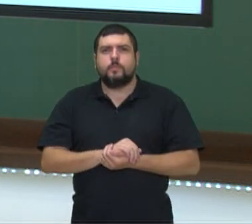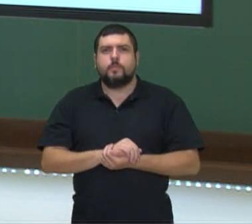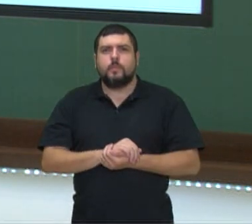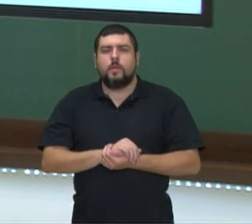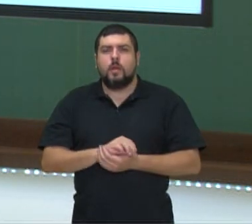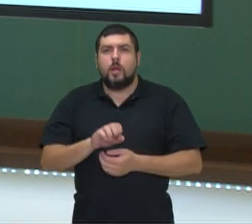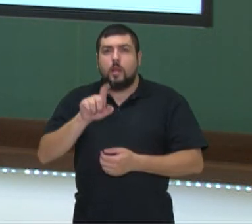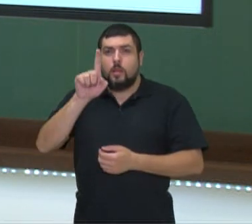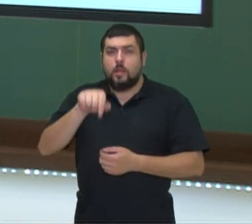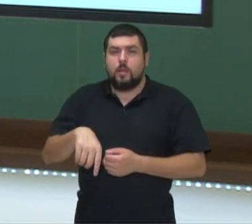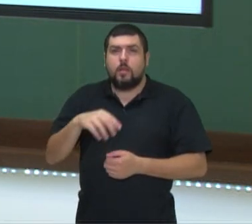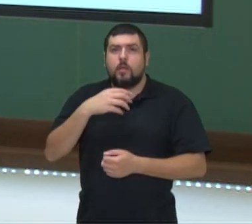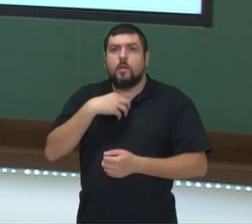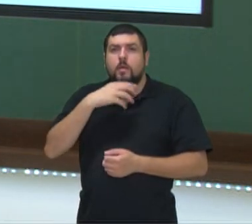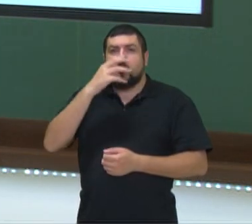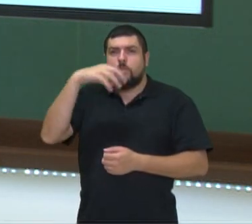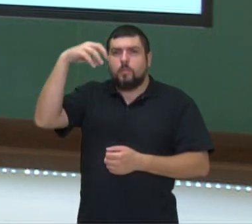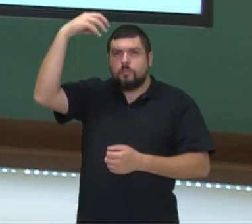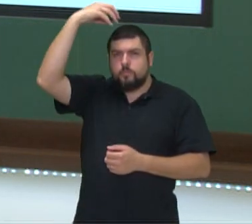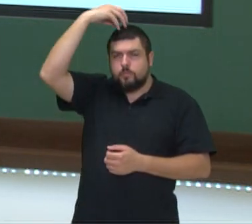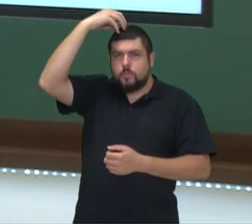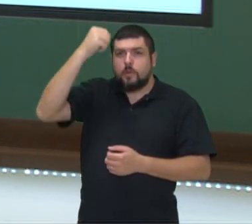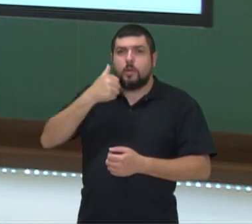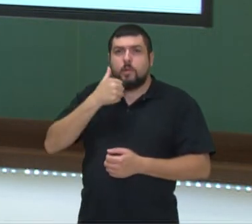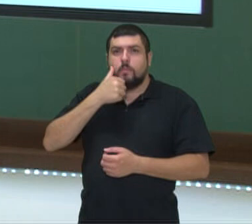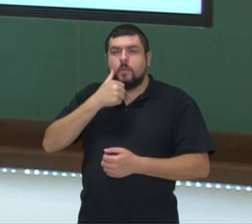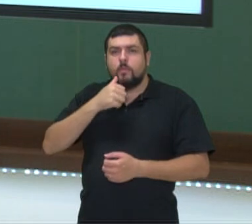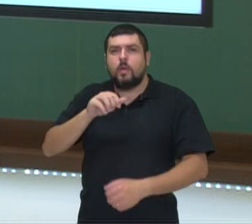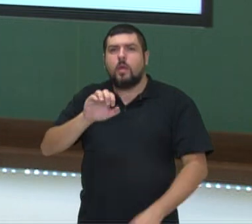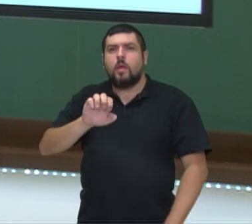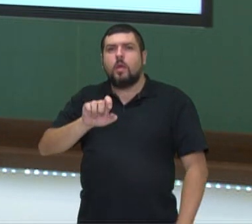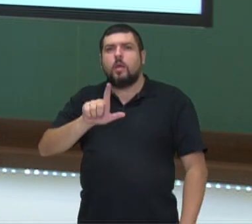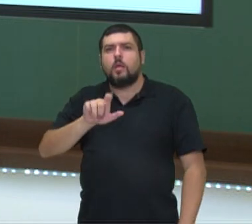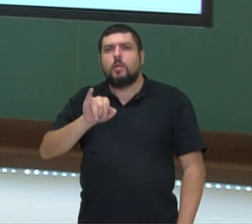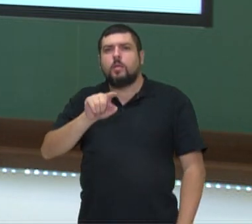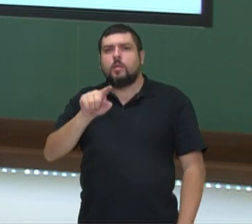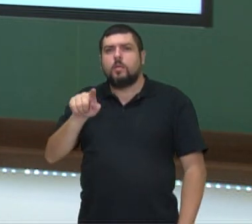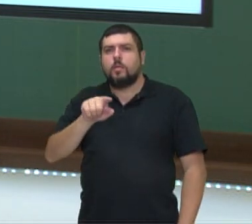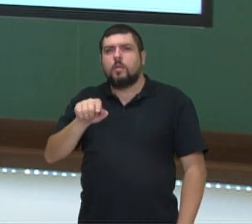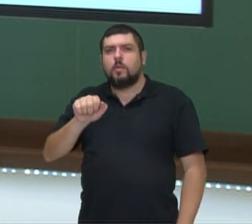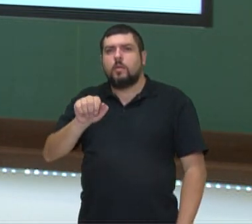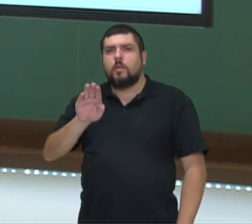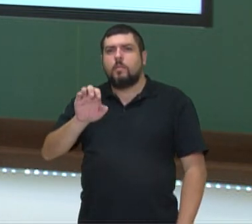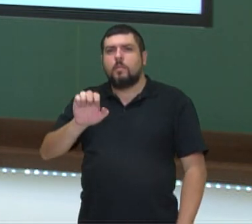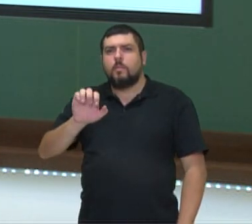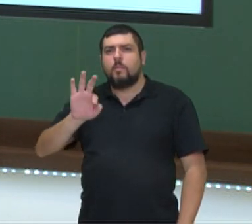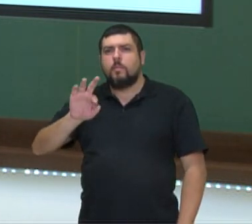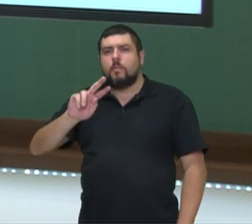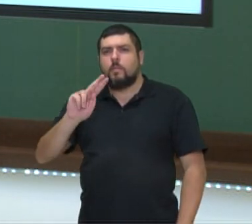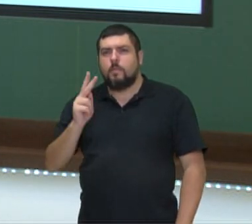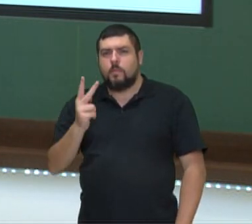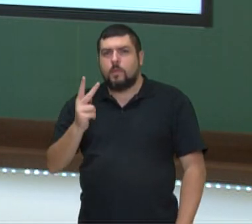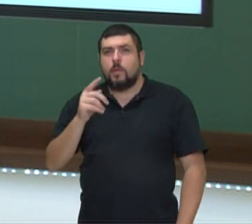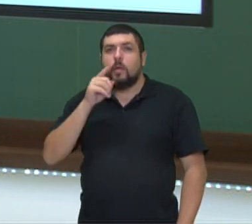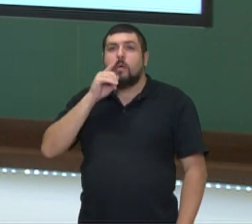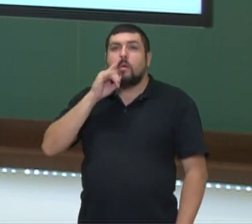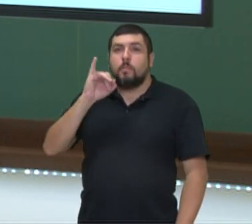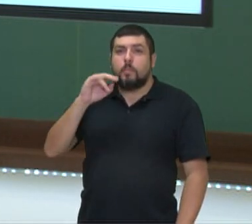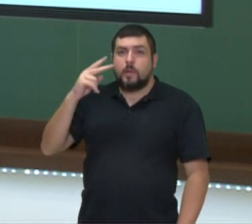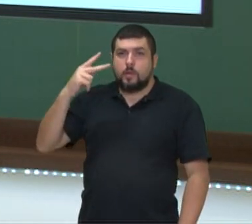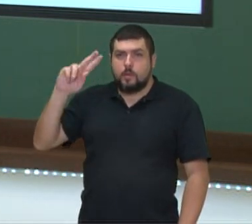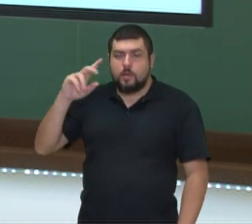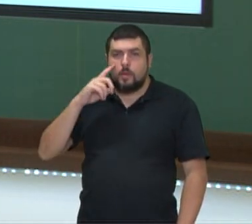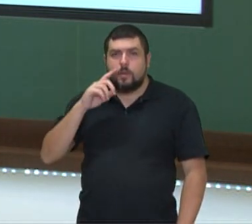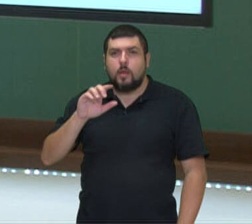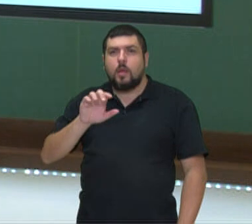o reinado da Rainha Elizabeth, aqui representada a Rainha Elizabeth, filha de Henrique VIII, né, ele que